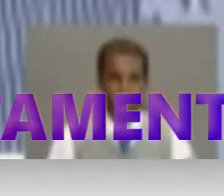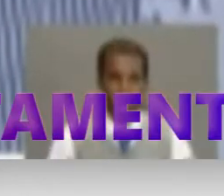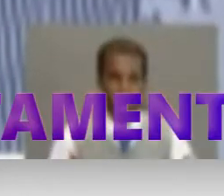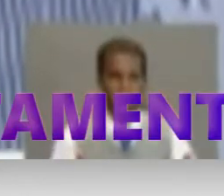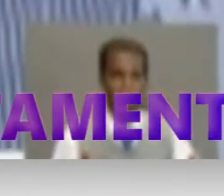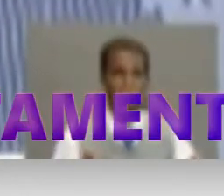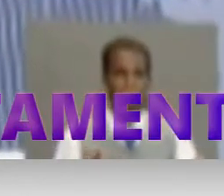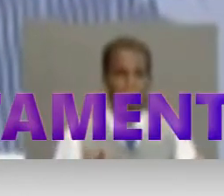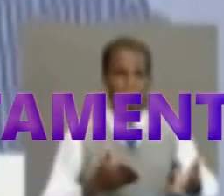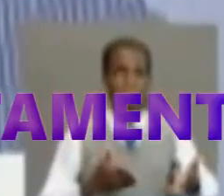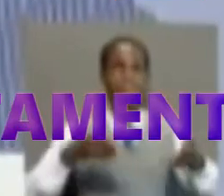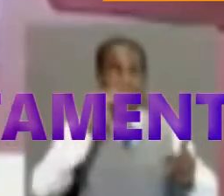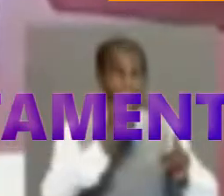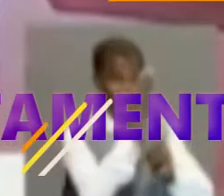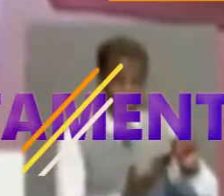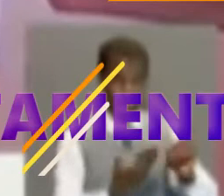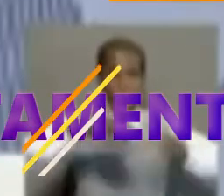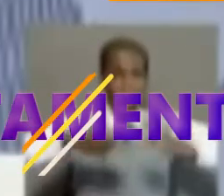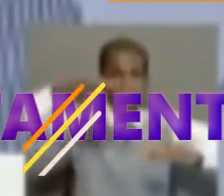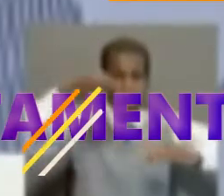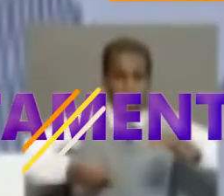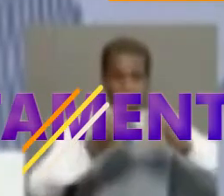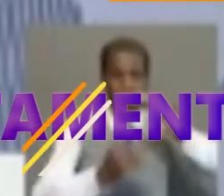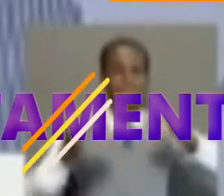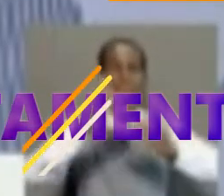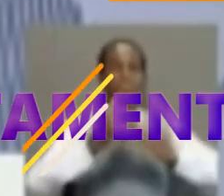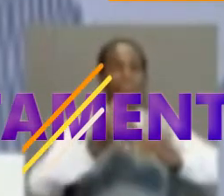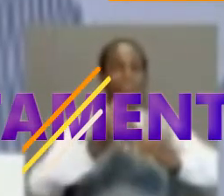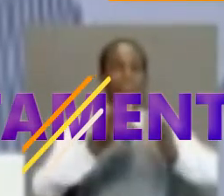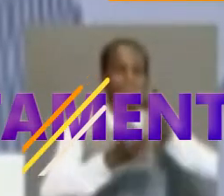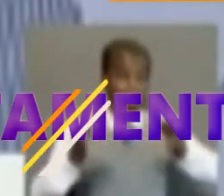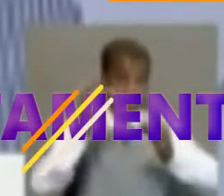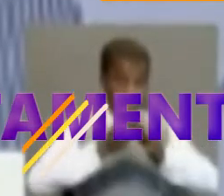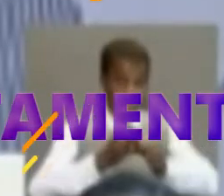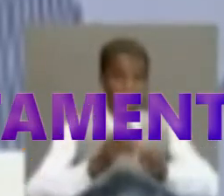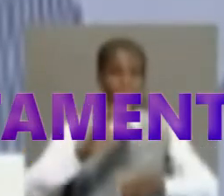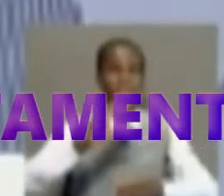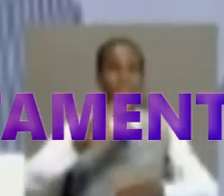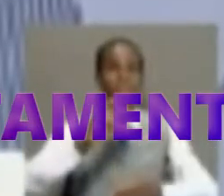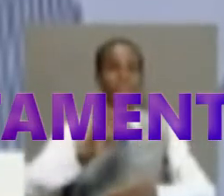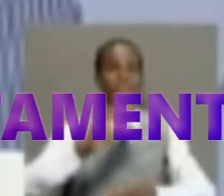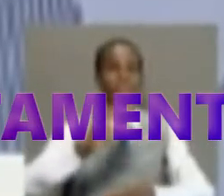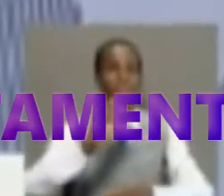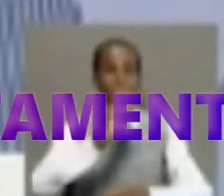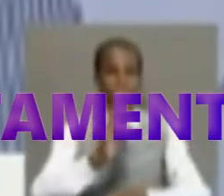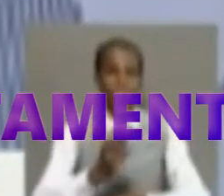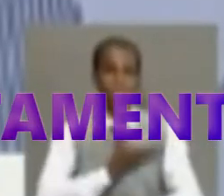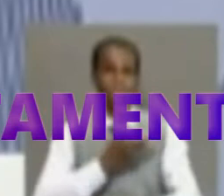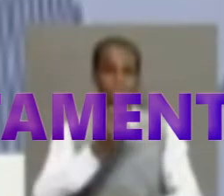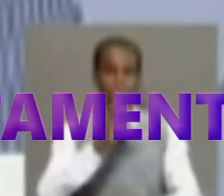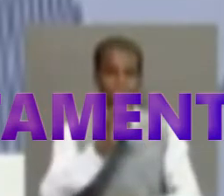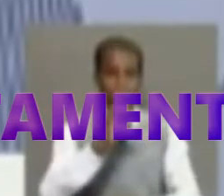novo, mas é um elemento importante para trazer à mesa de debate. Relativamente ao acórdão em si, tecnicamente esteve muito bem